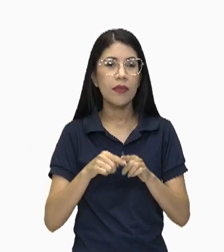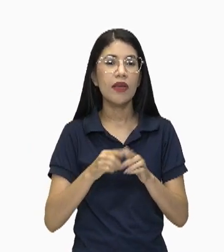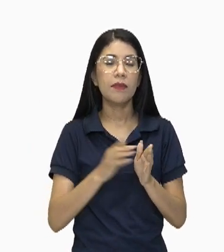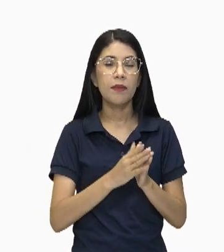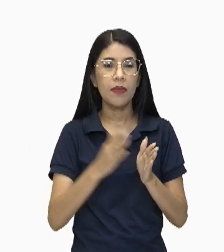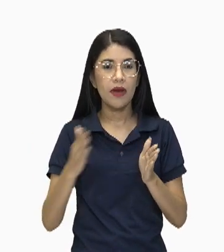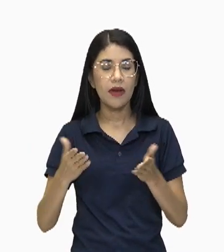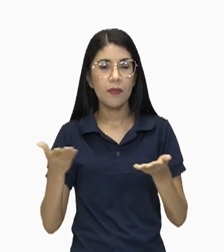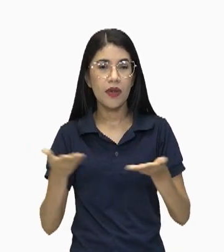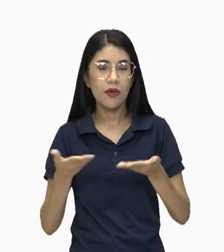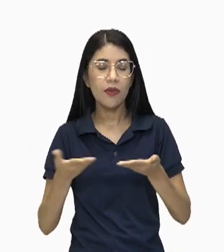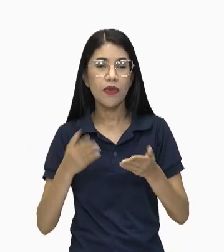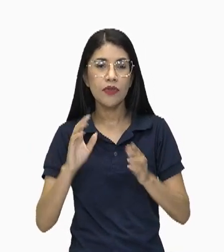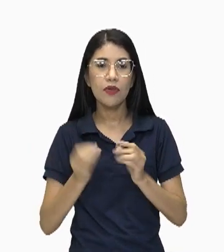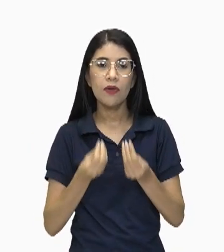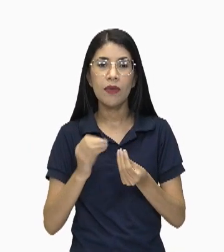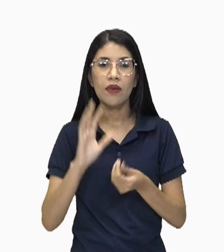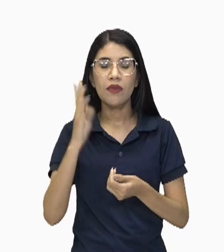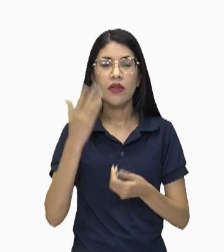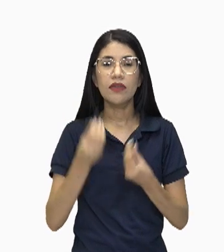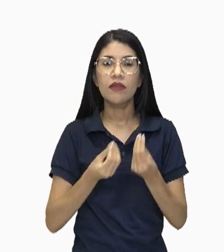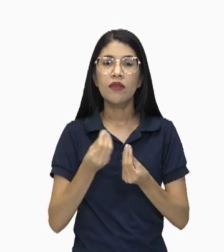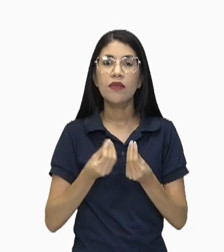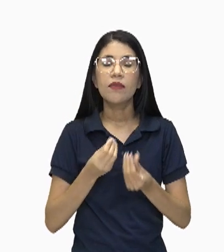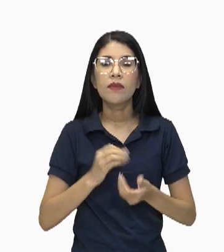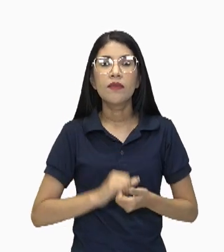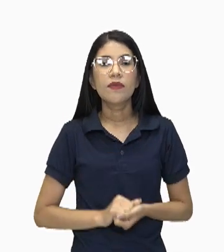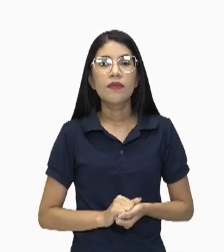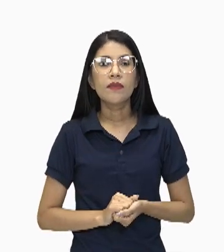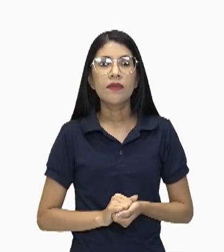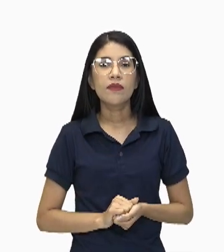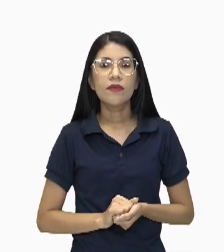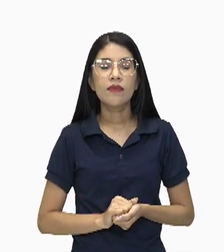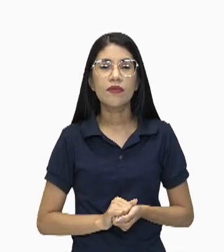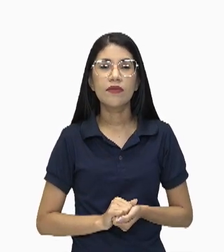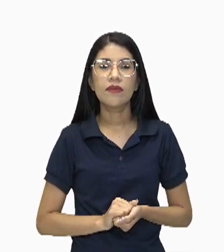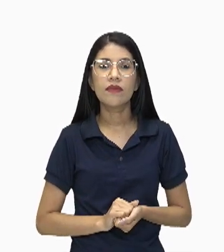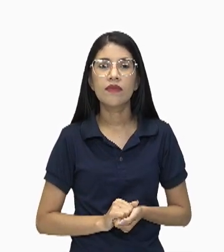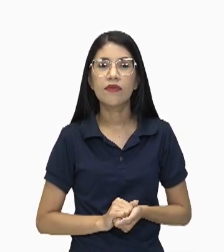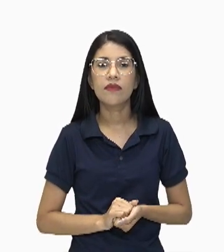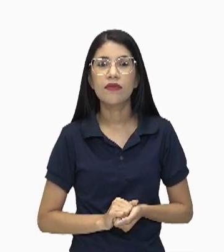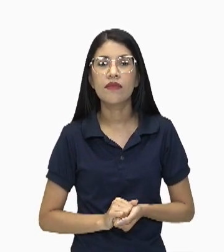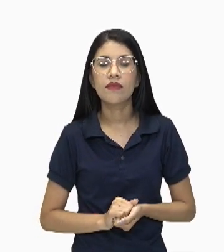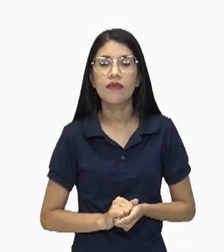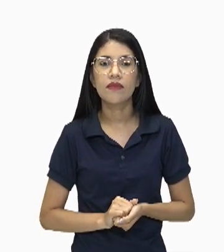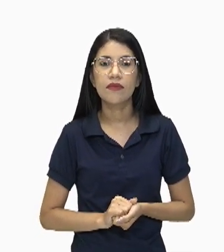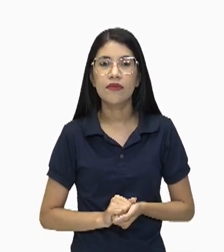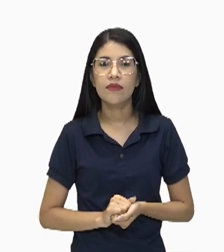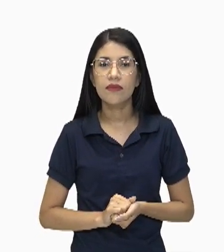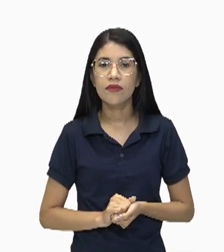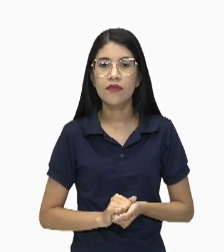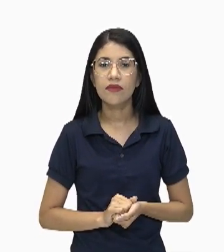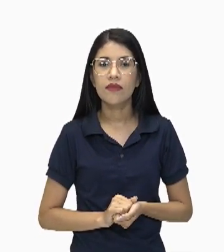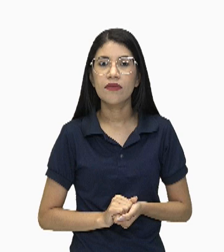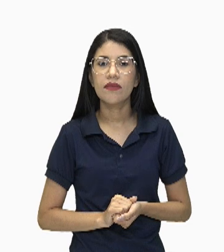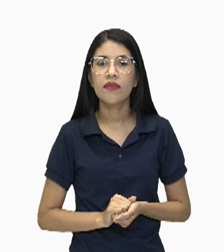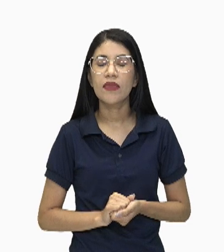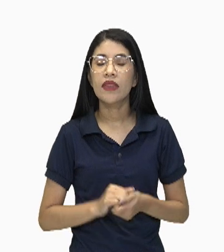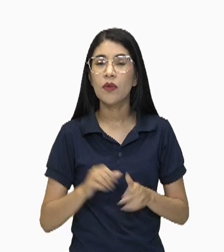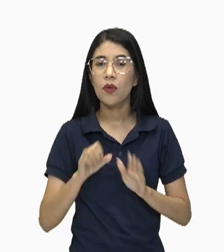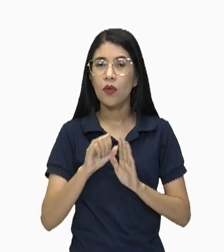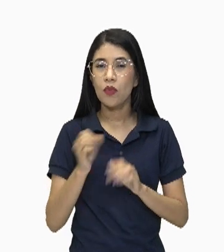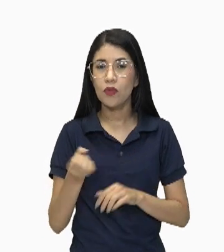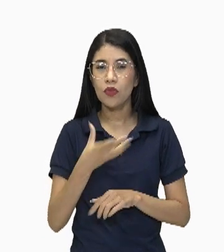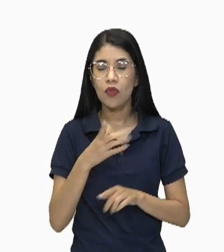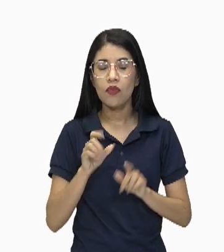a organização das provas do atletismo. O formato moderno do atletismo data aí do século XIX,